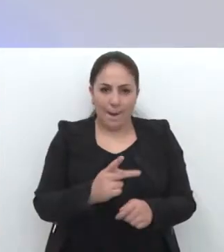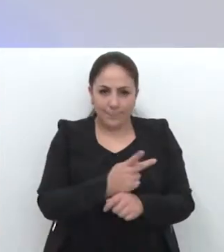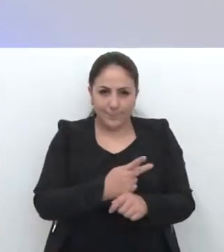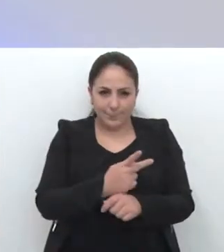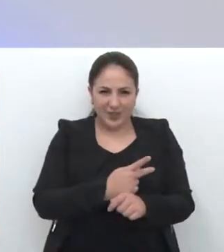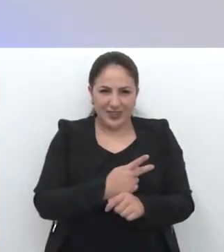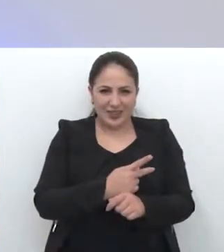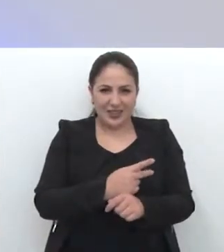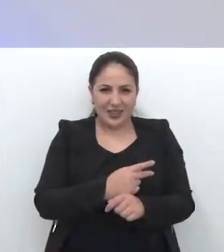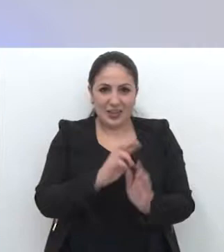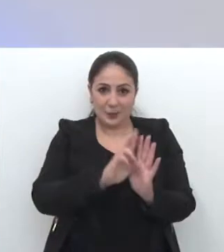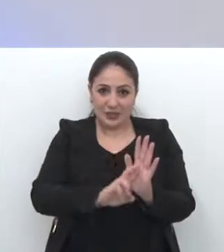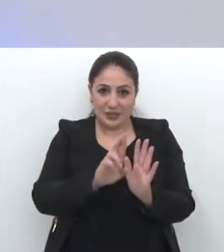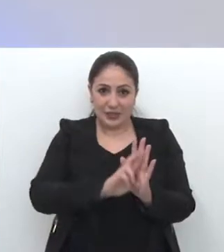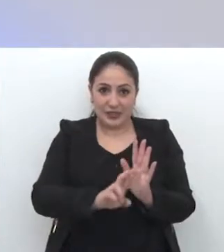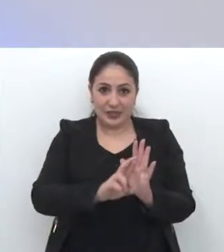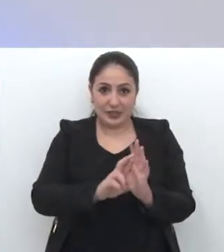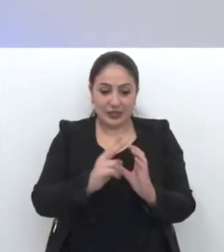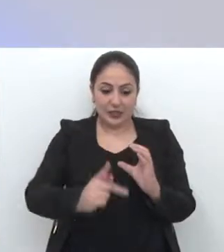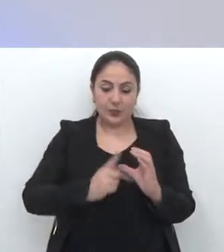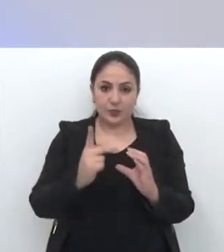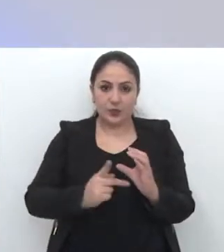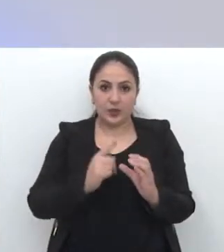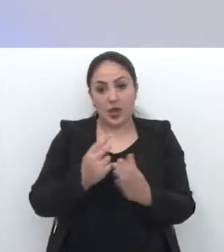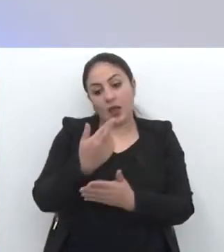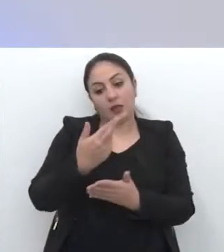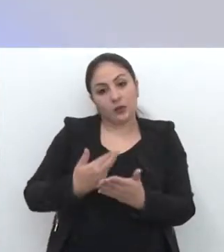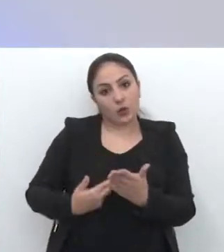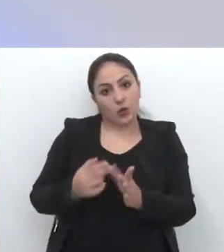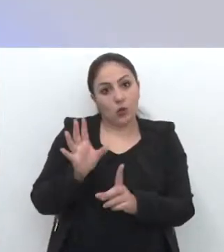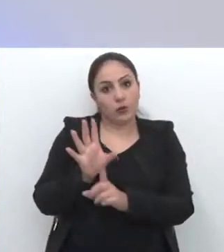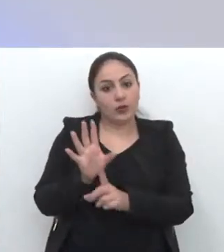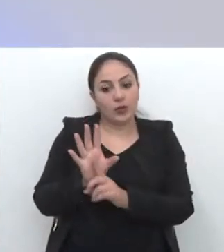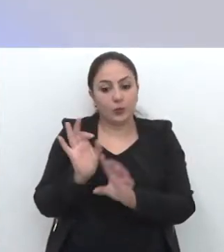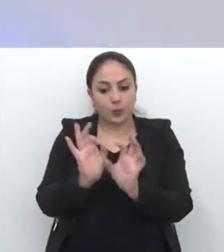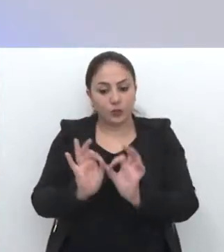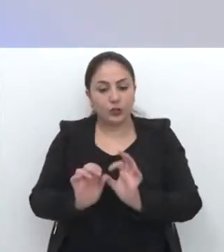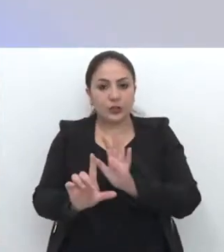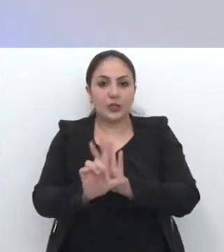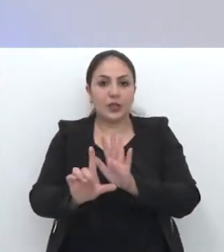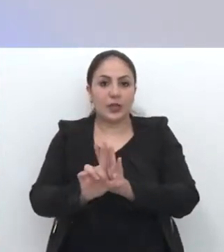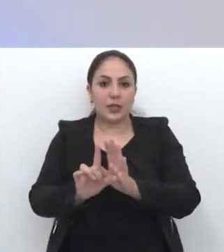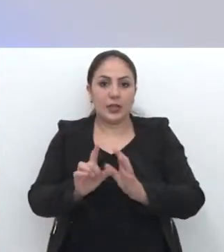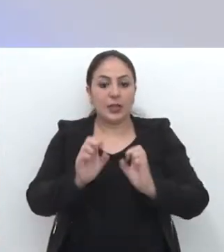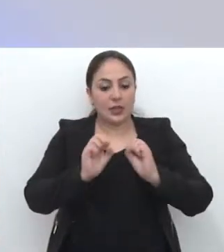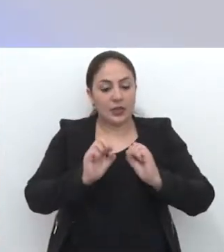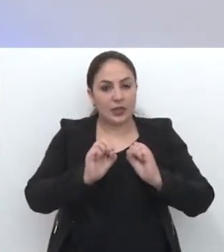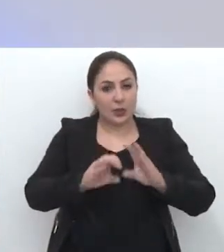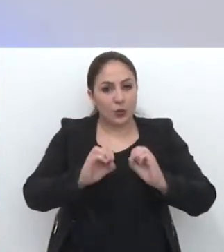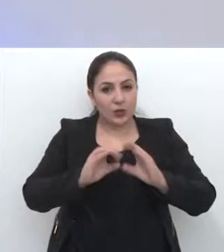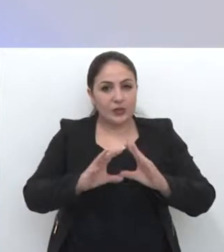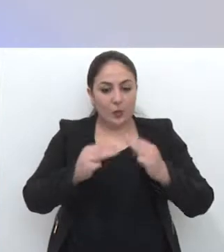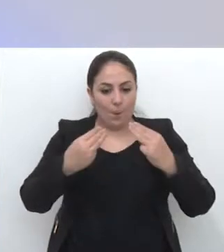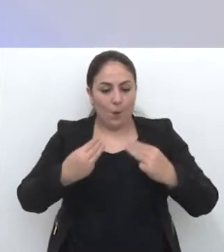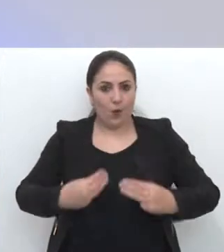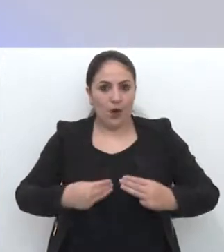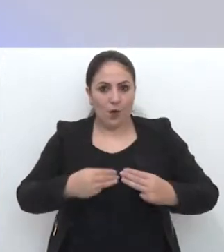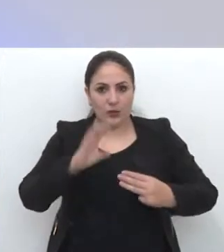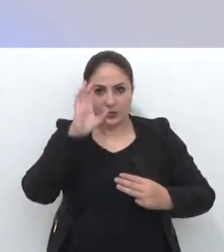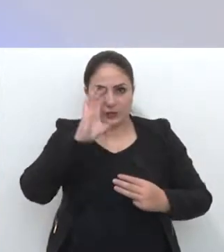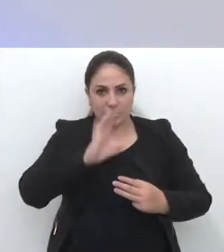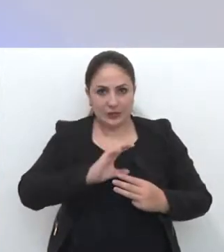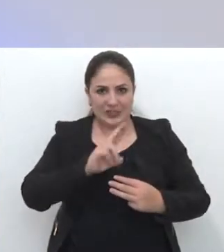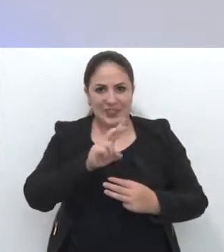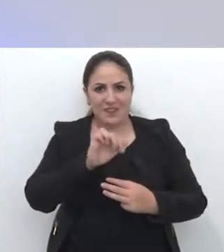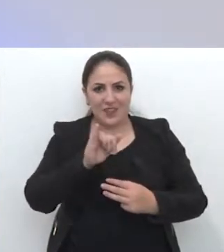A Procuradoria da Câmara emitiu parecer contrário à tramitação do projeto de lei que inclui a educação moral e cívica